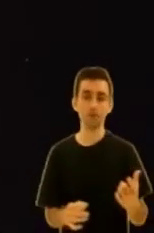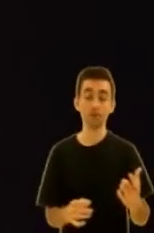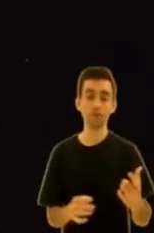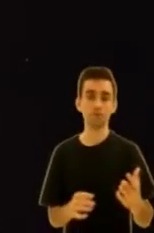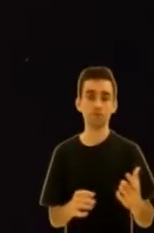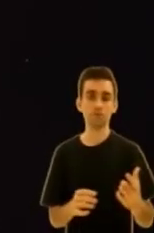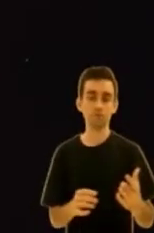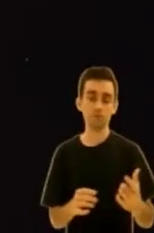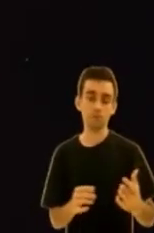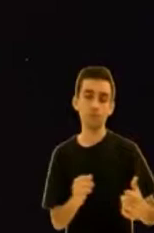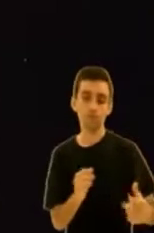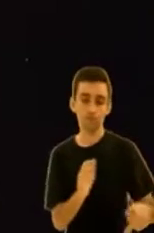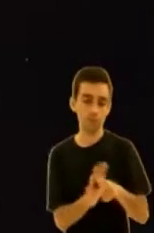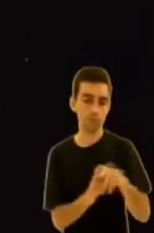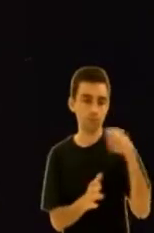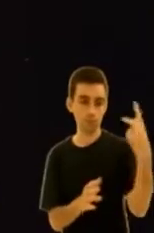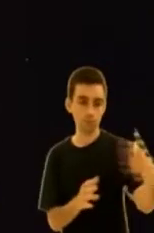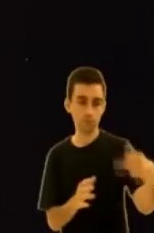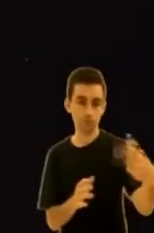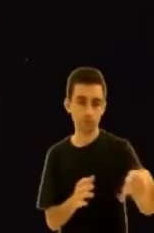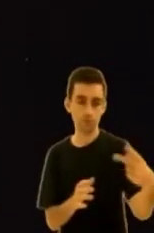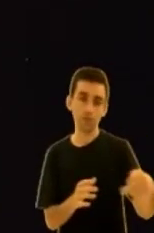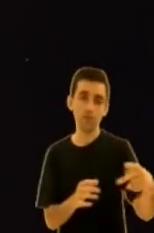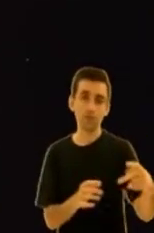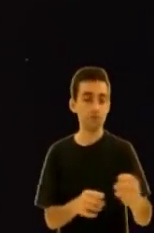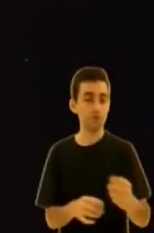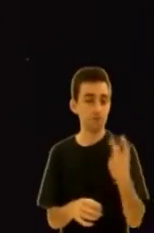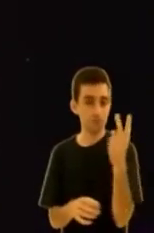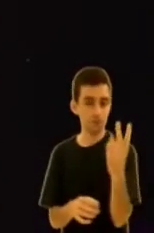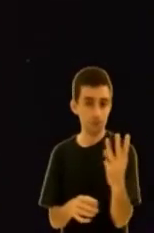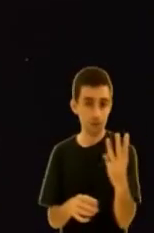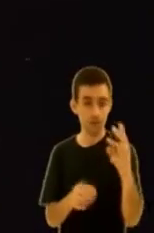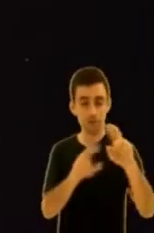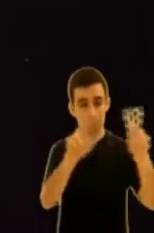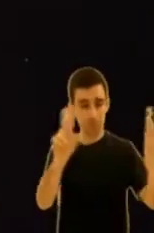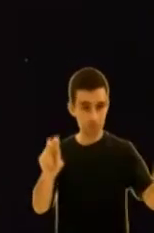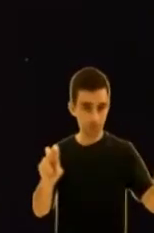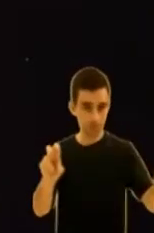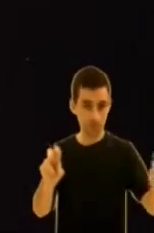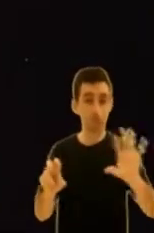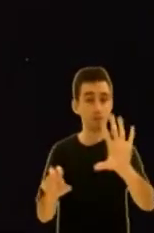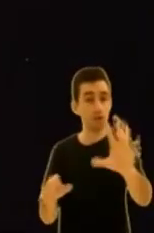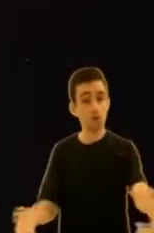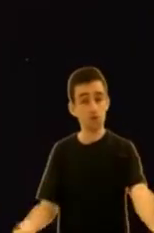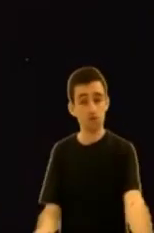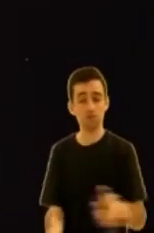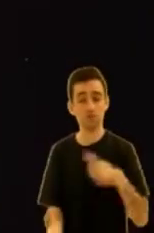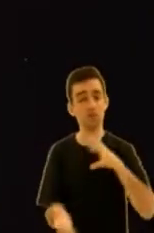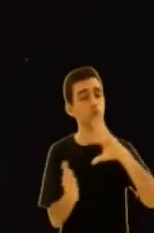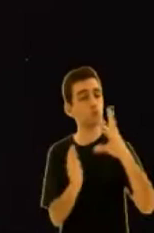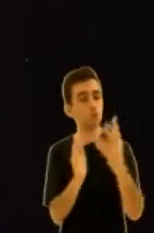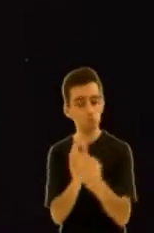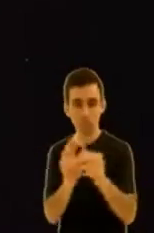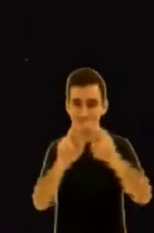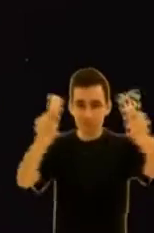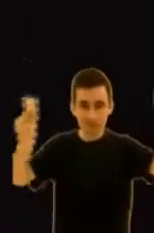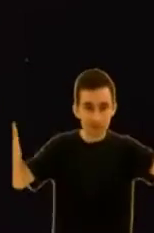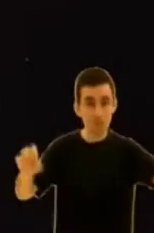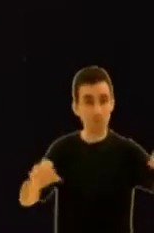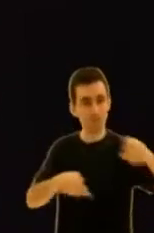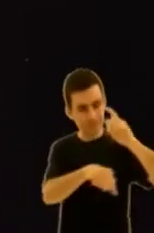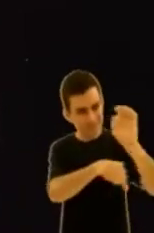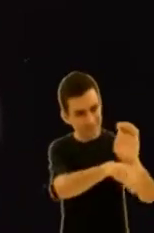títulos demandados pelas escolas naquele estado. Hoje todos os títulos demandados no